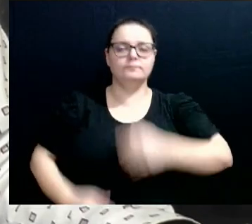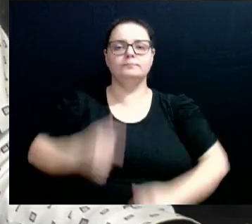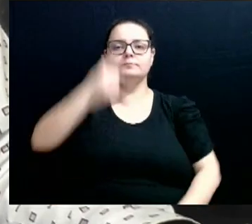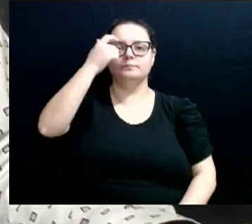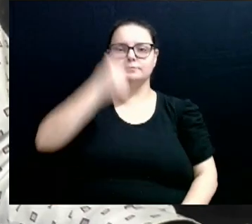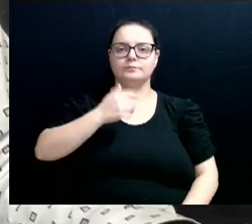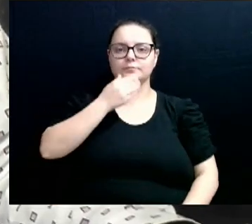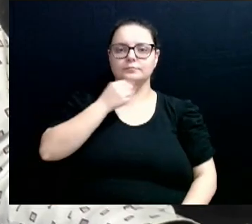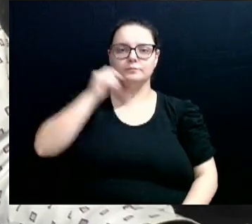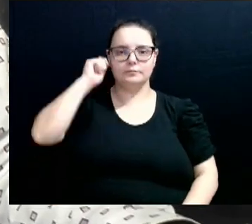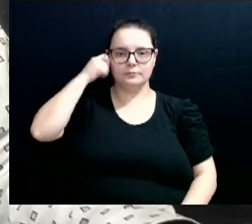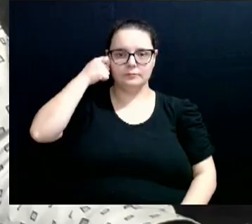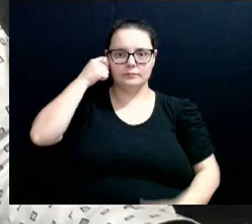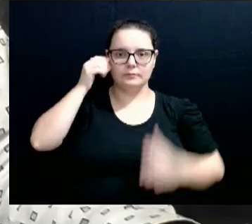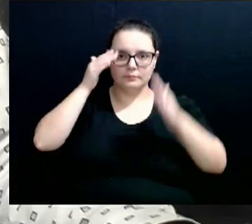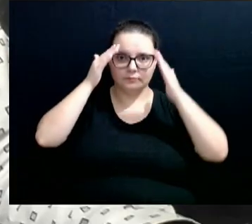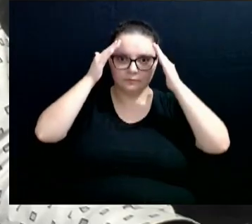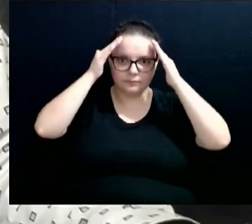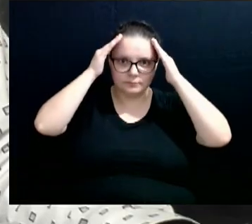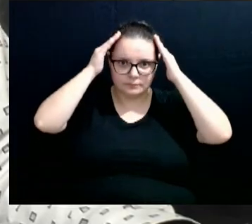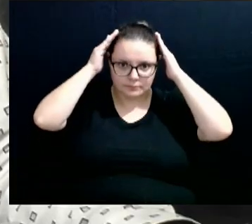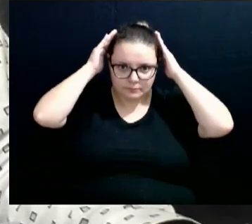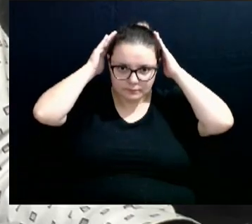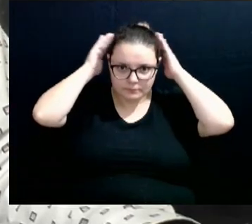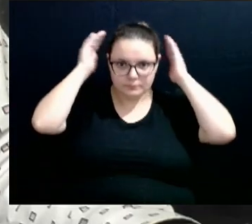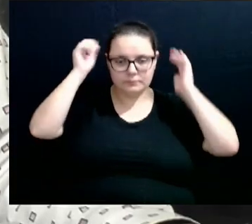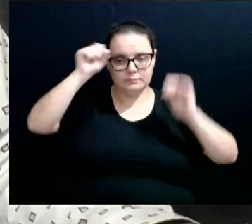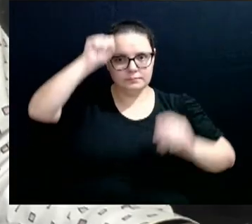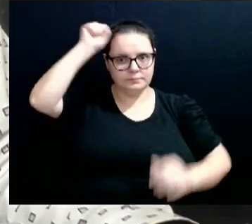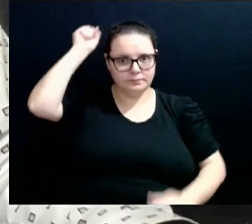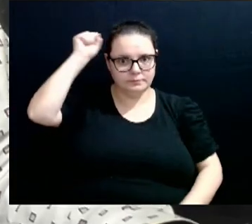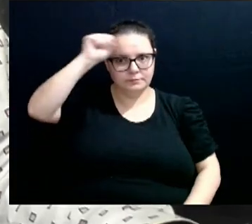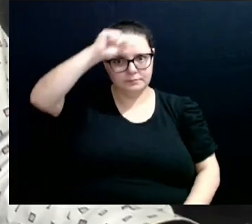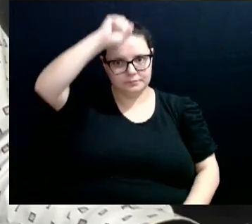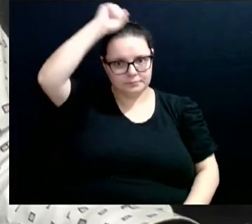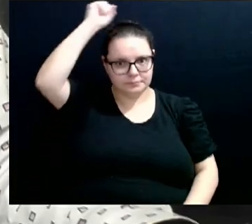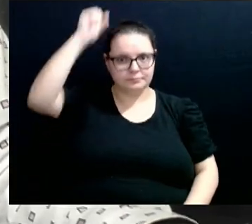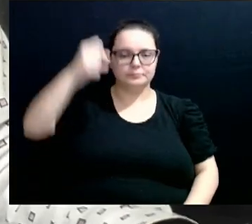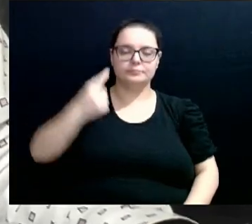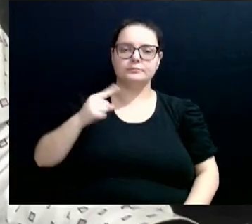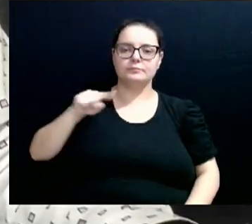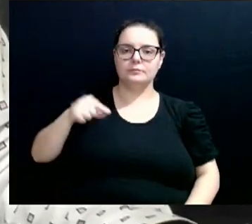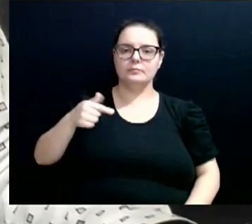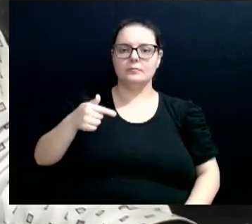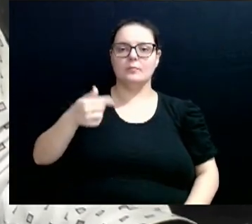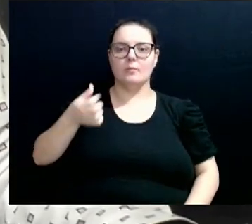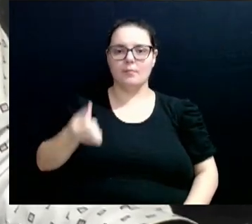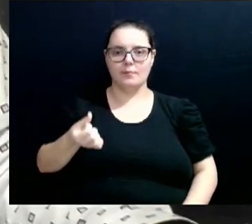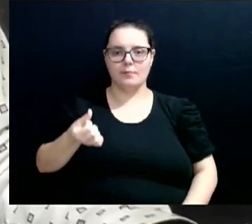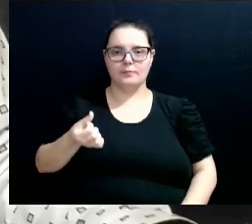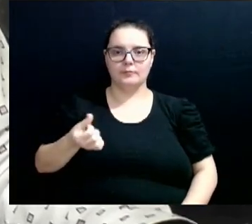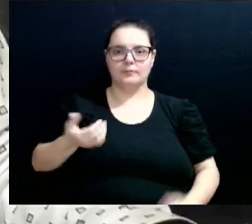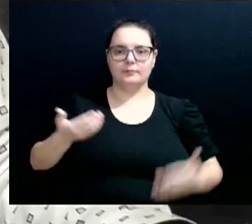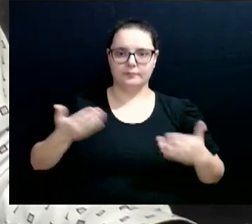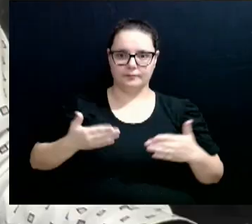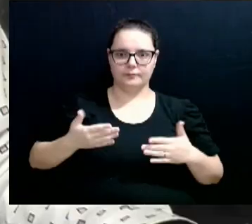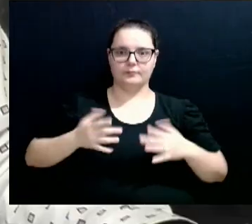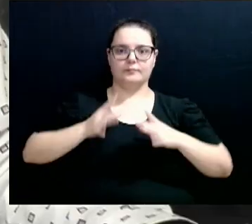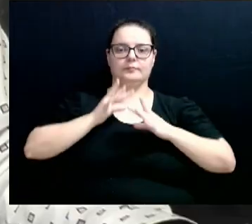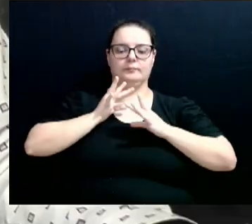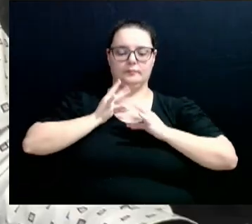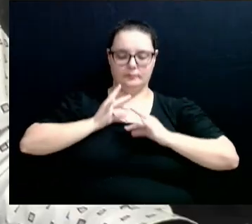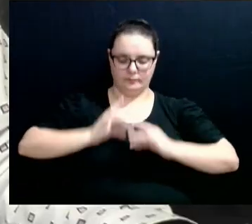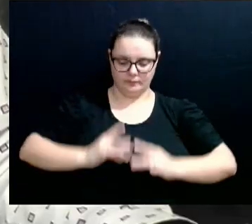cabelo raspado, tenho 1,76 m e hoje eu estou vestindo uma camisa